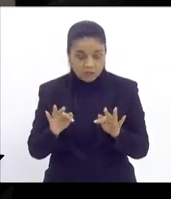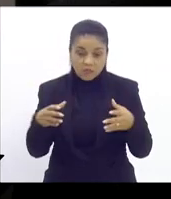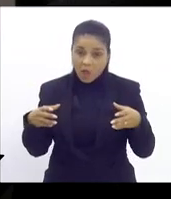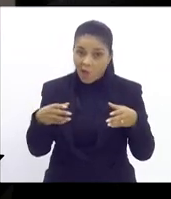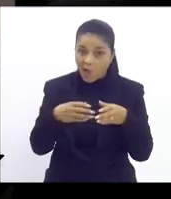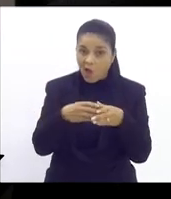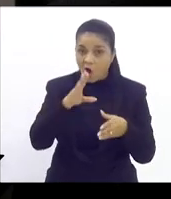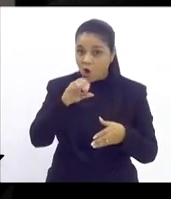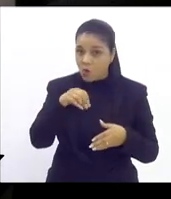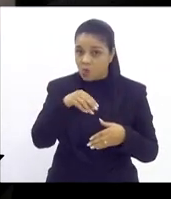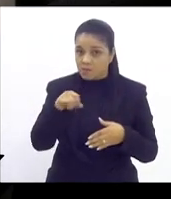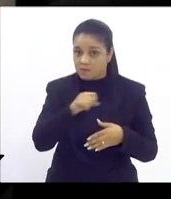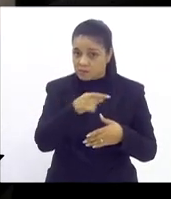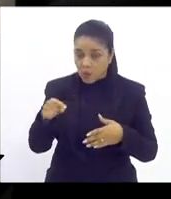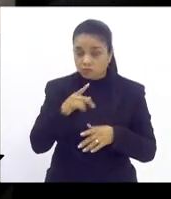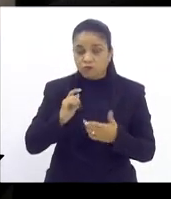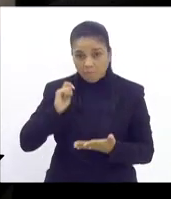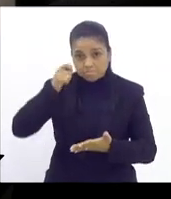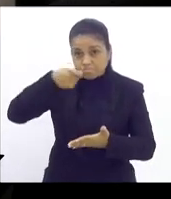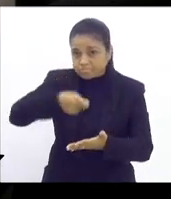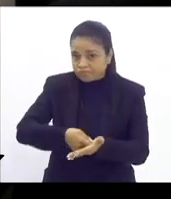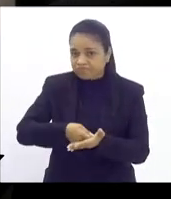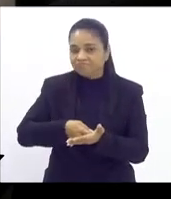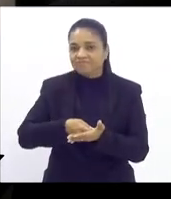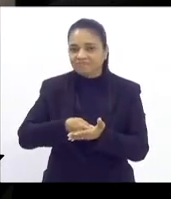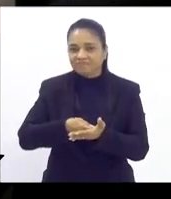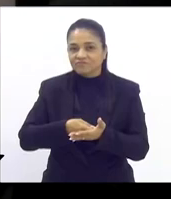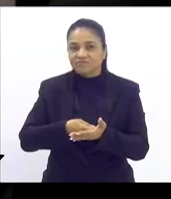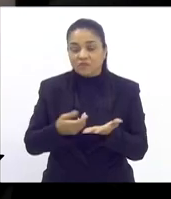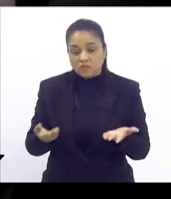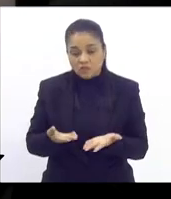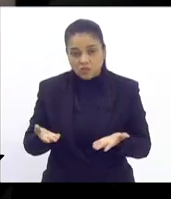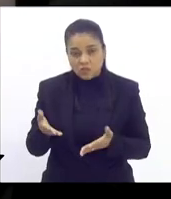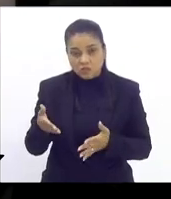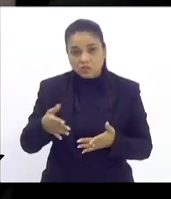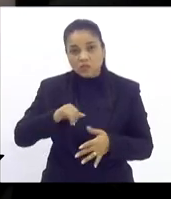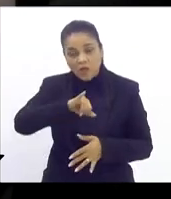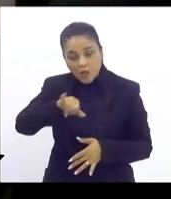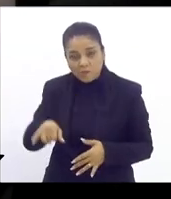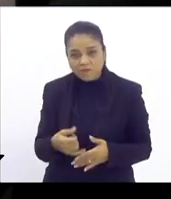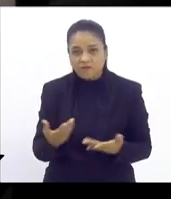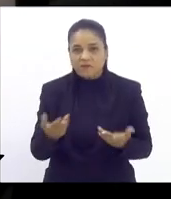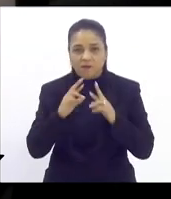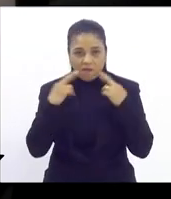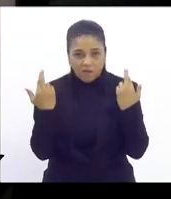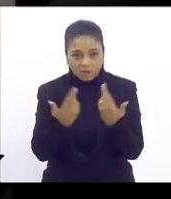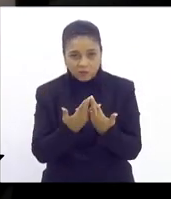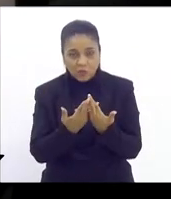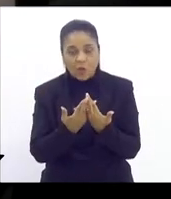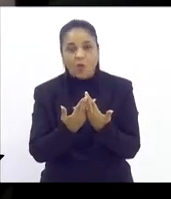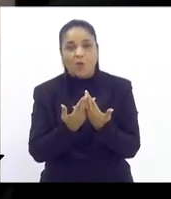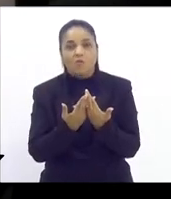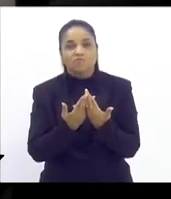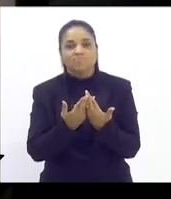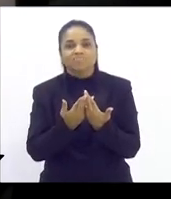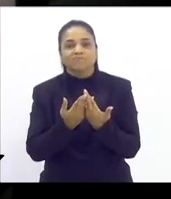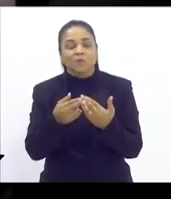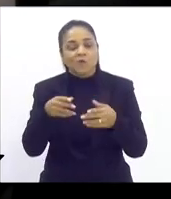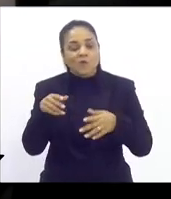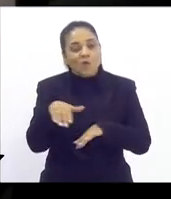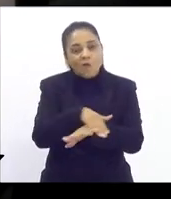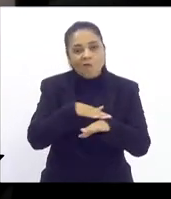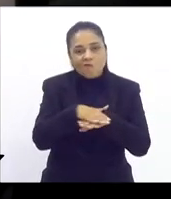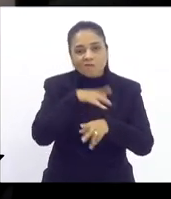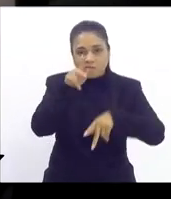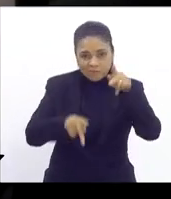firmeza e que a gente possa aproveitar desse espaço para de forma até pedagógica conversar com o povo do